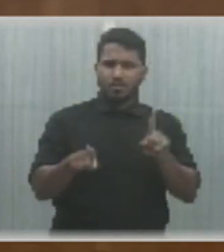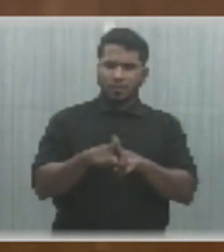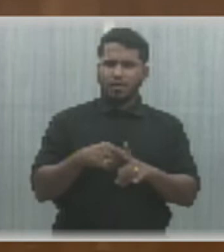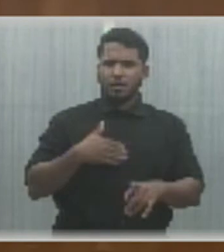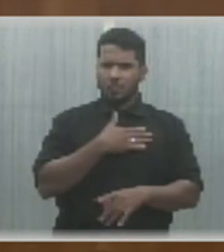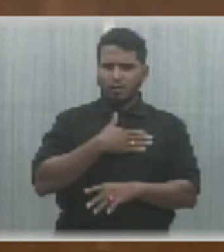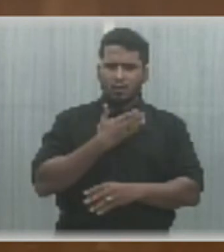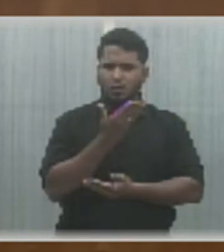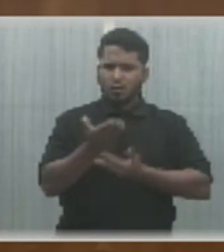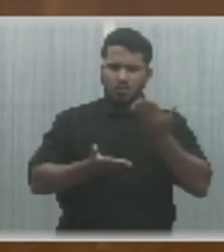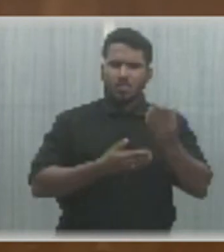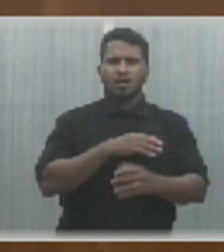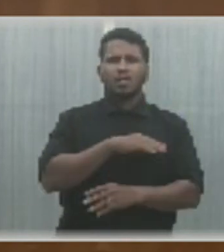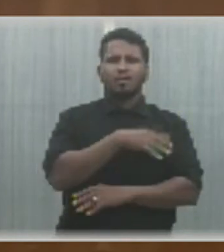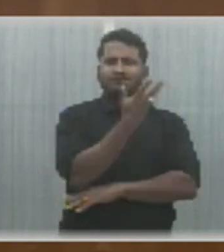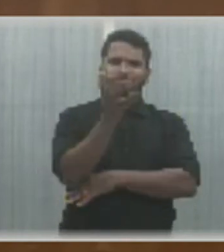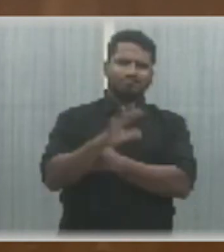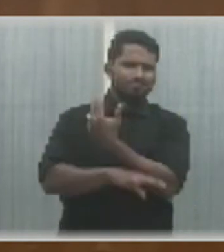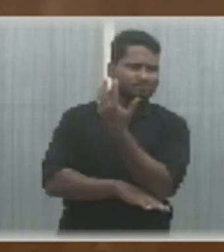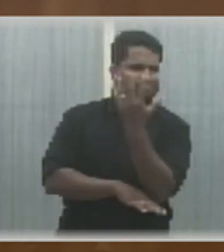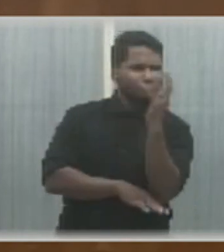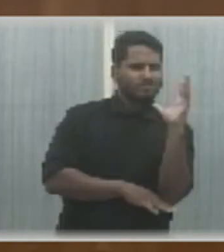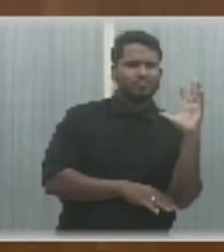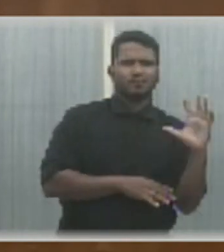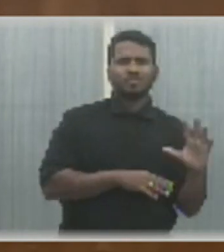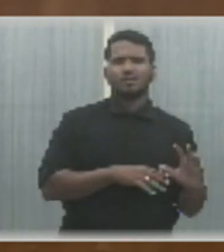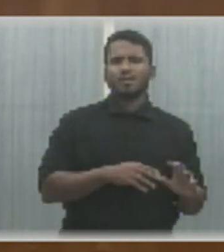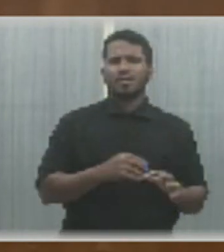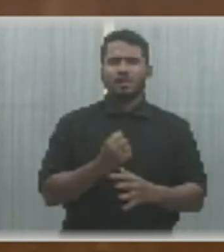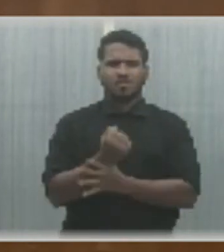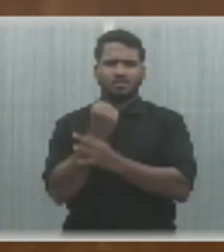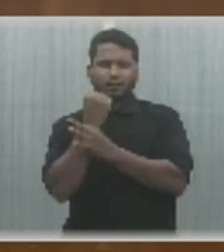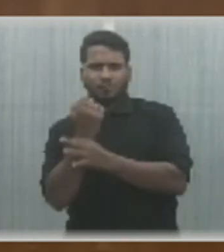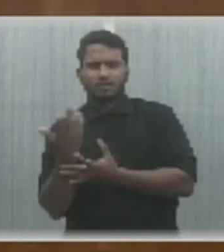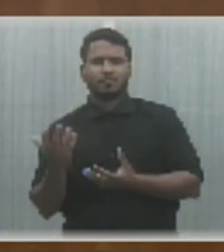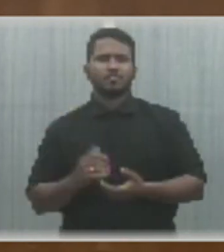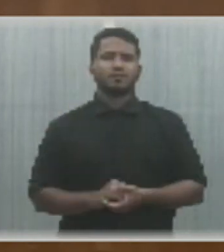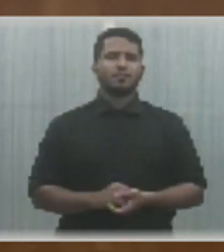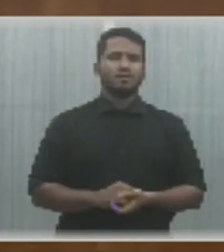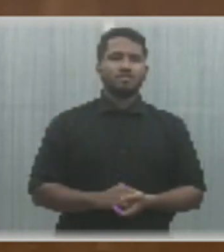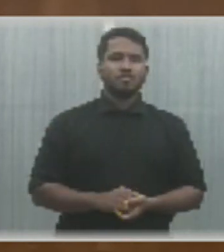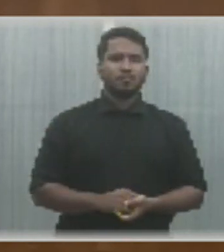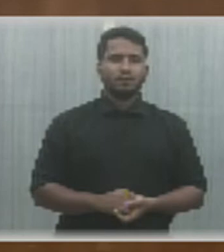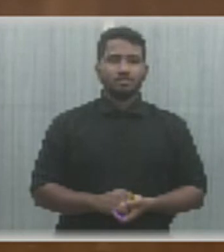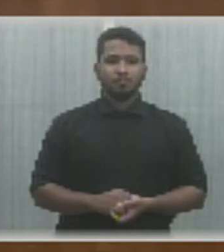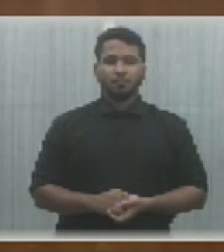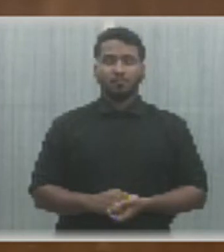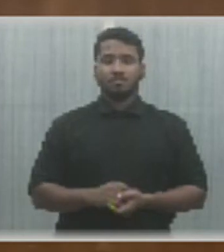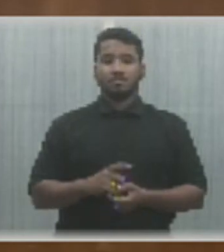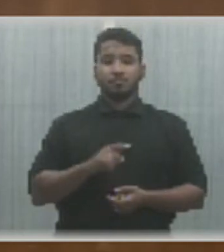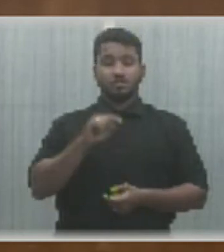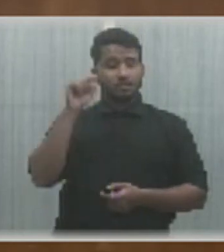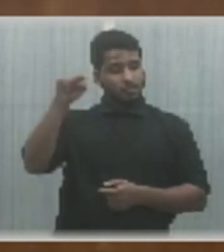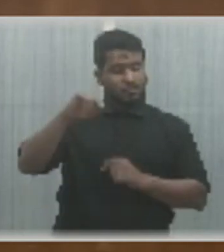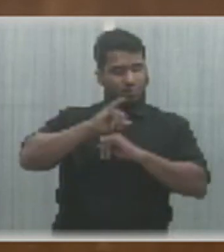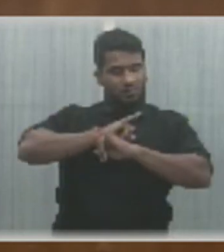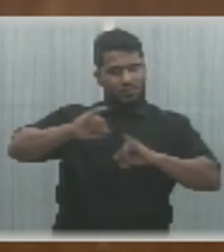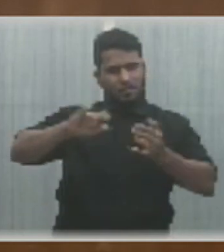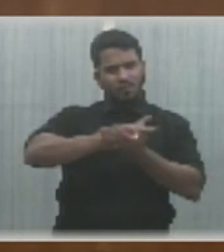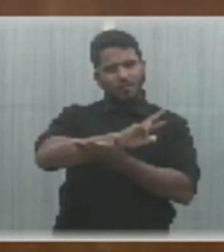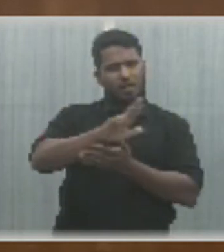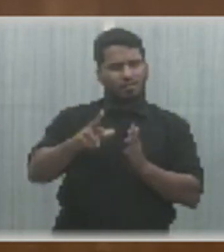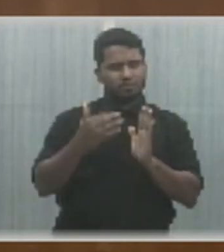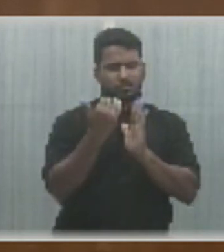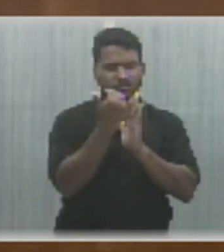é convicta, que defende a proteção ao meio ambiente, anunciou ali várias